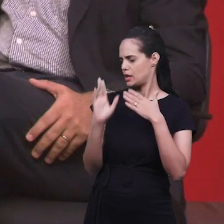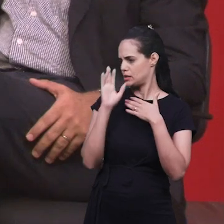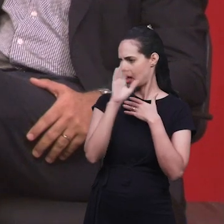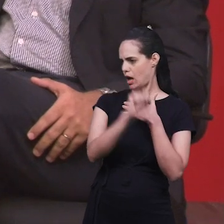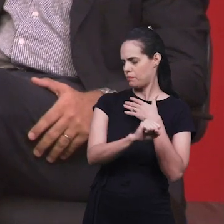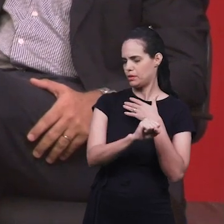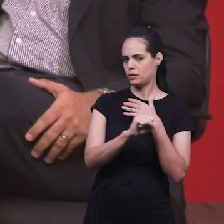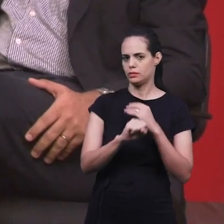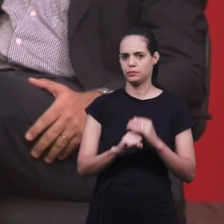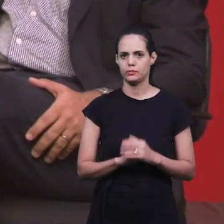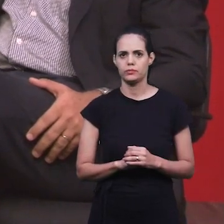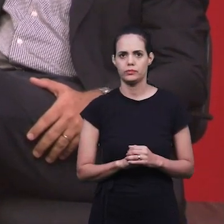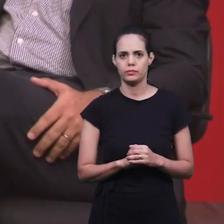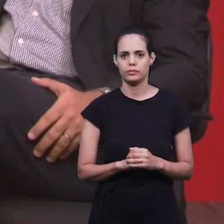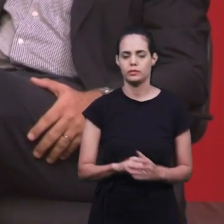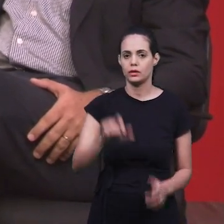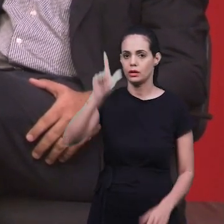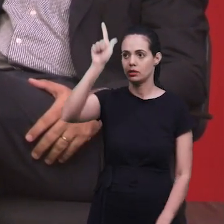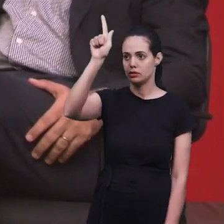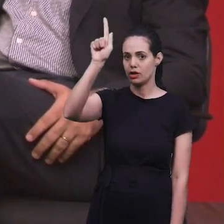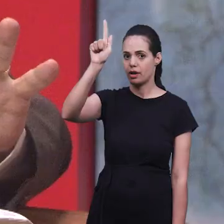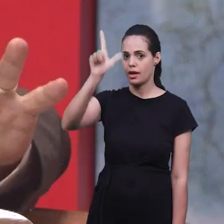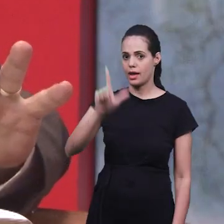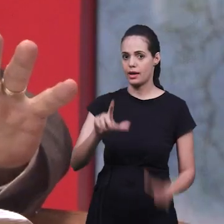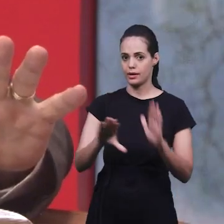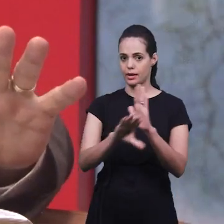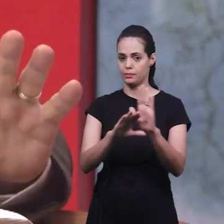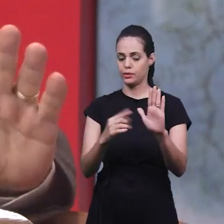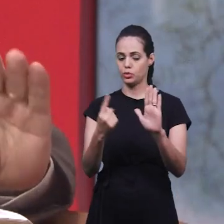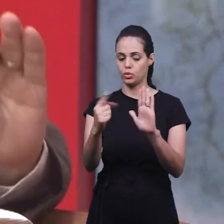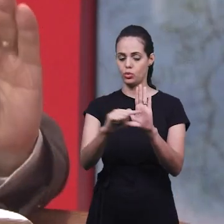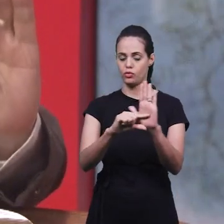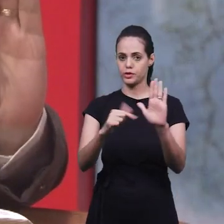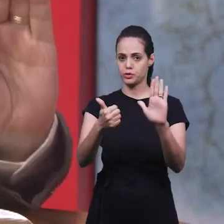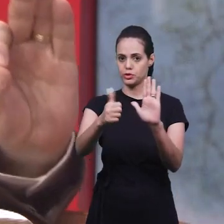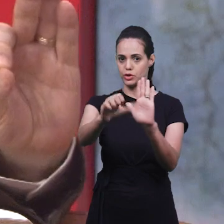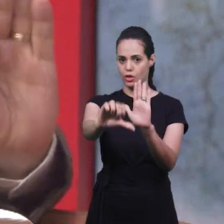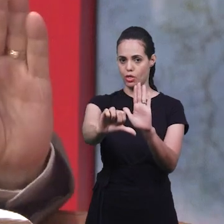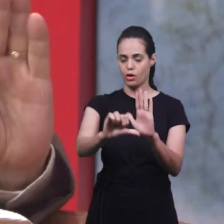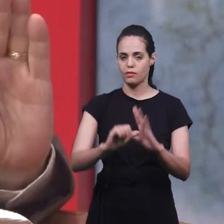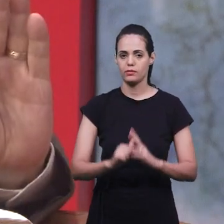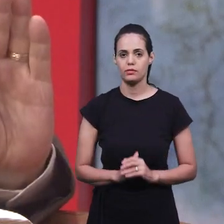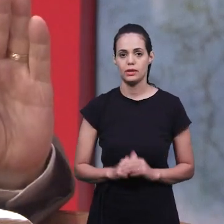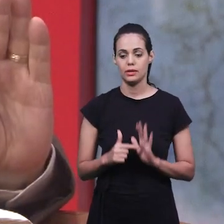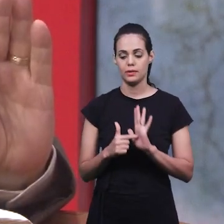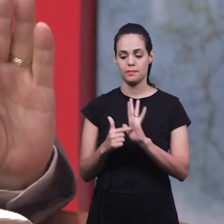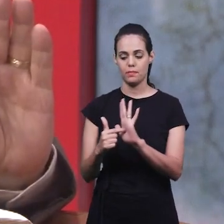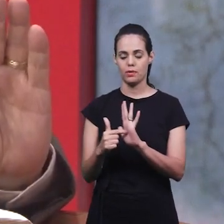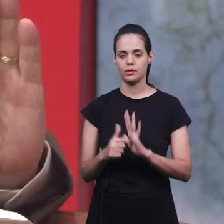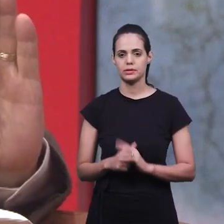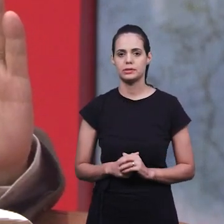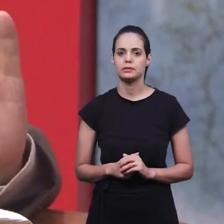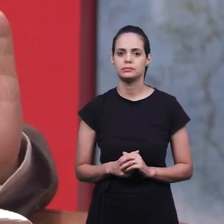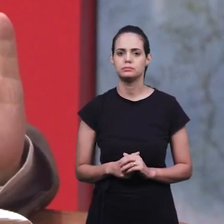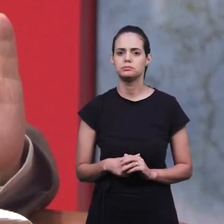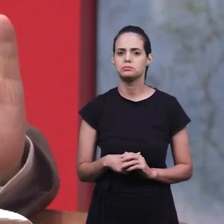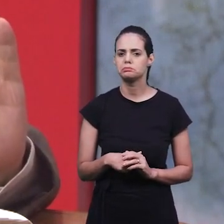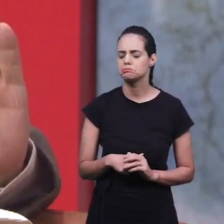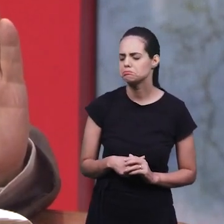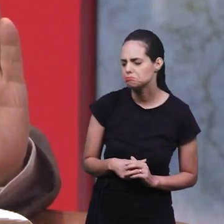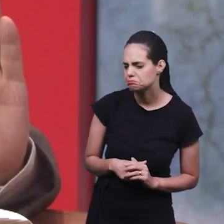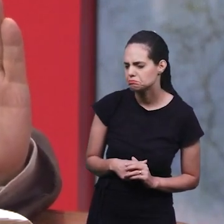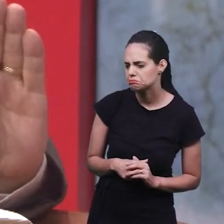aqui. Paulo aos Gálatas, estamos dirigindo aos Gálatas, capítulo 1, verso 19, ele disse